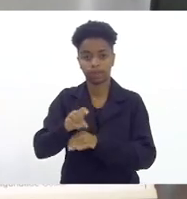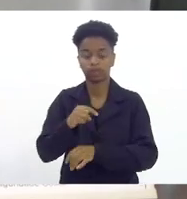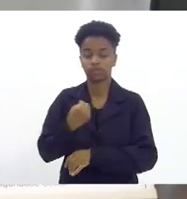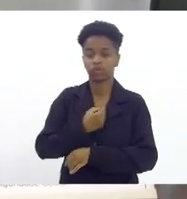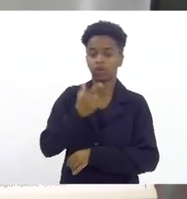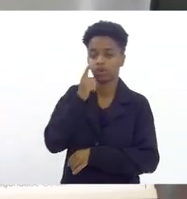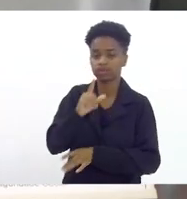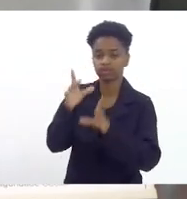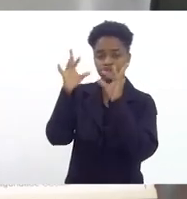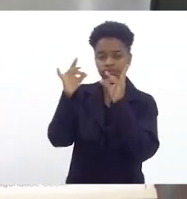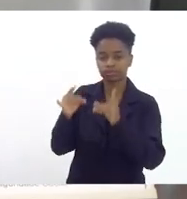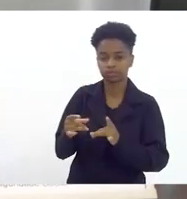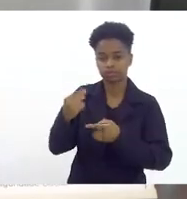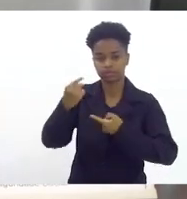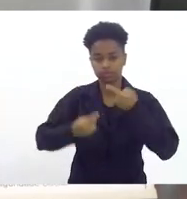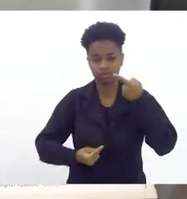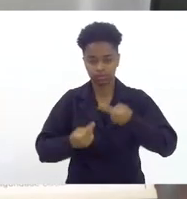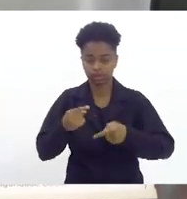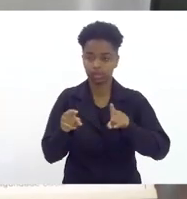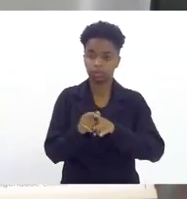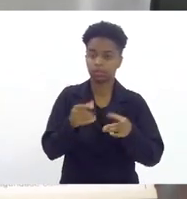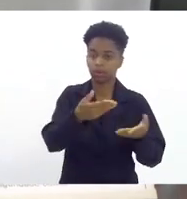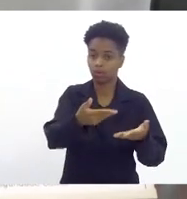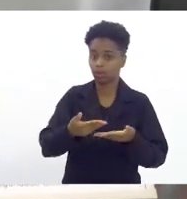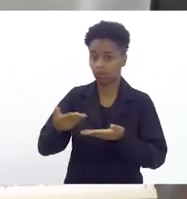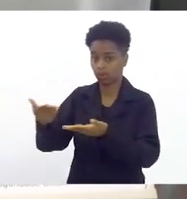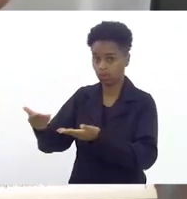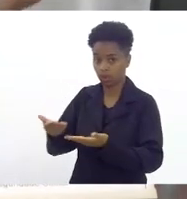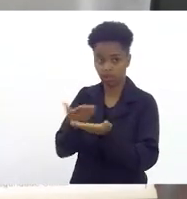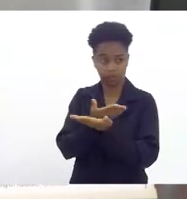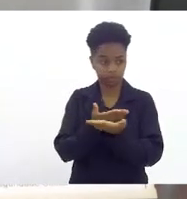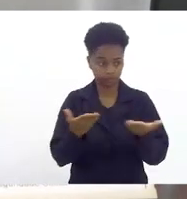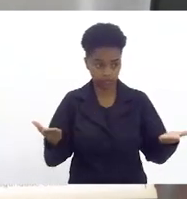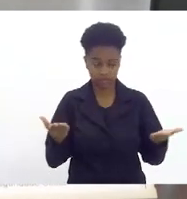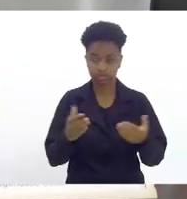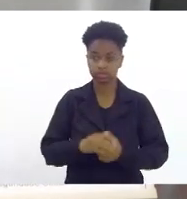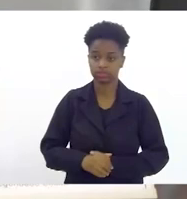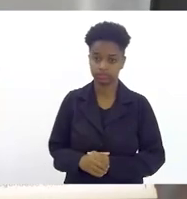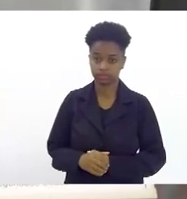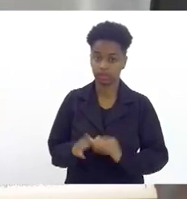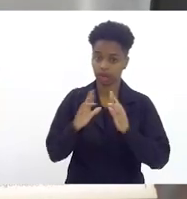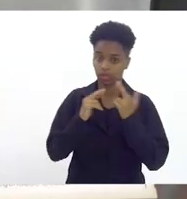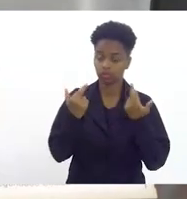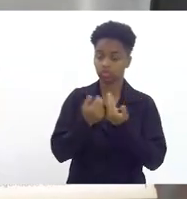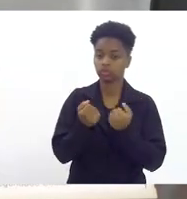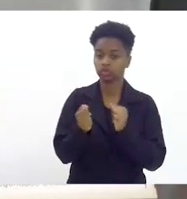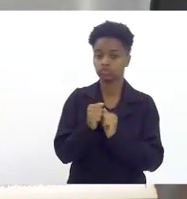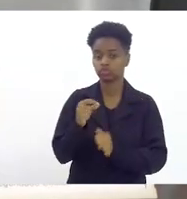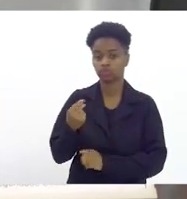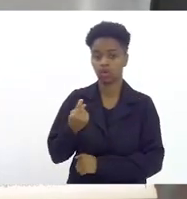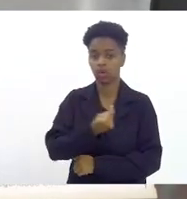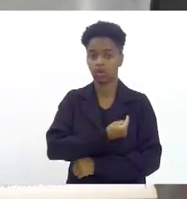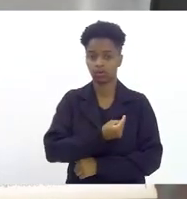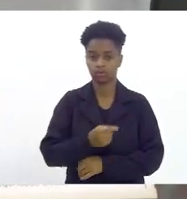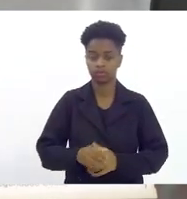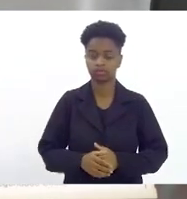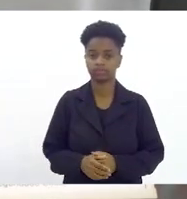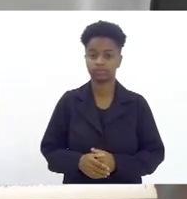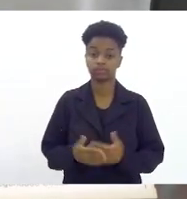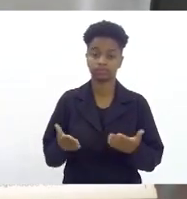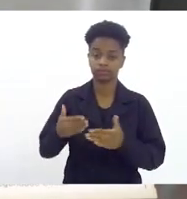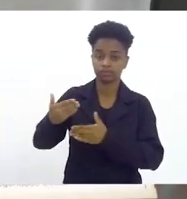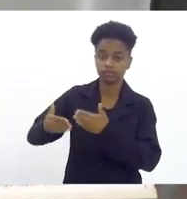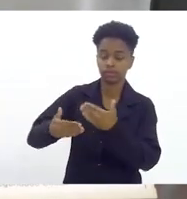possa ir de me usar os tópicos convidar é o Patronato para se reunir conosco para que a partir daí